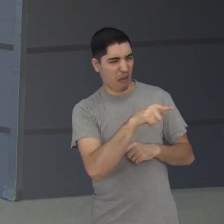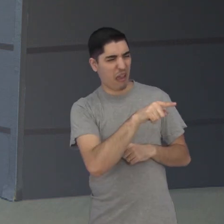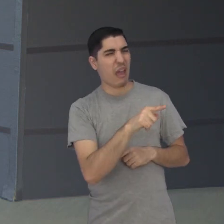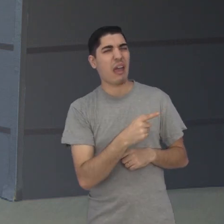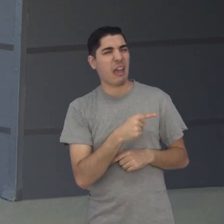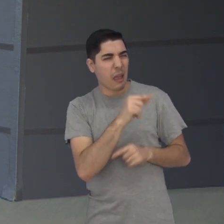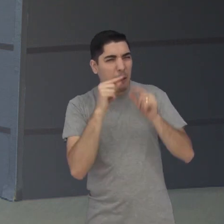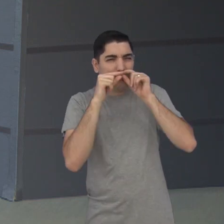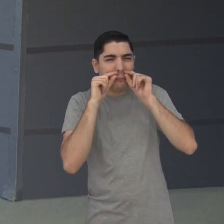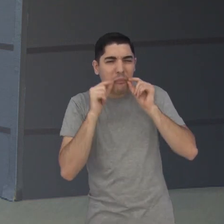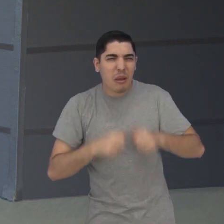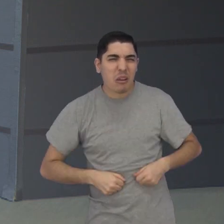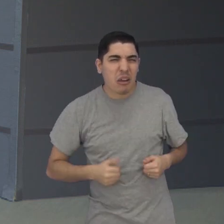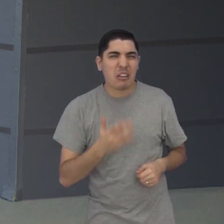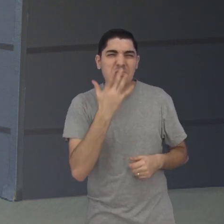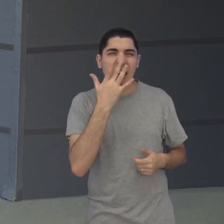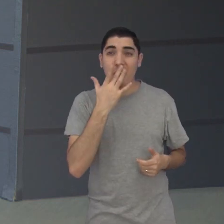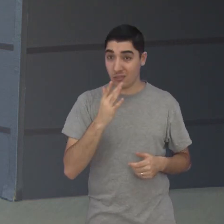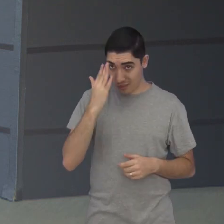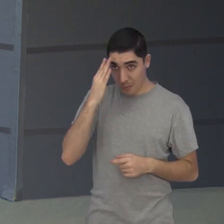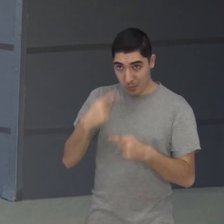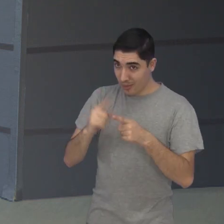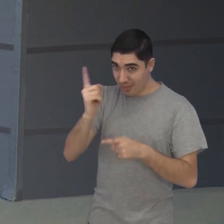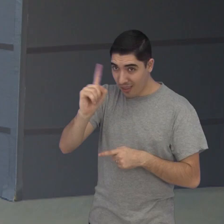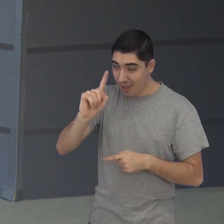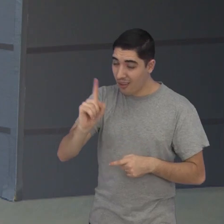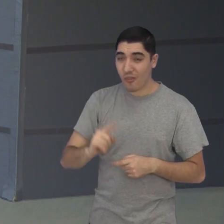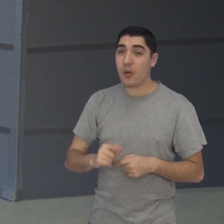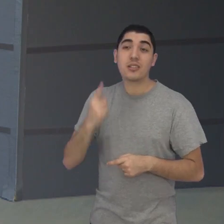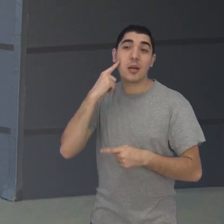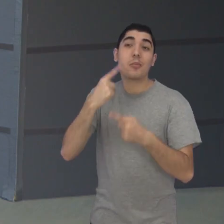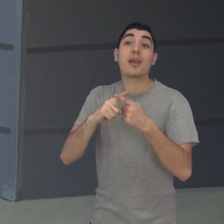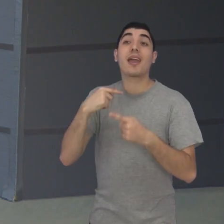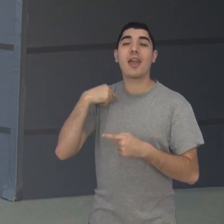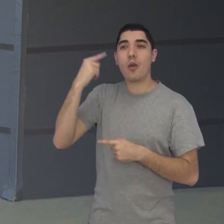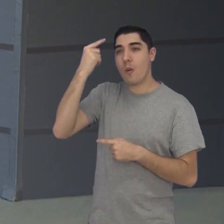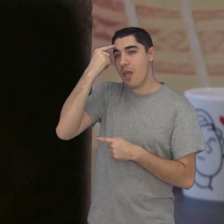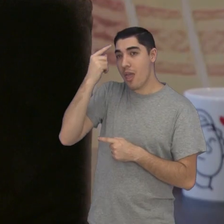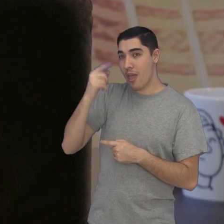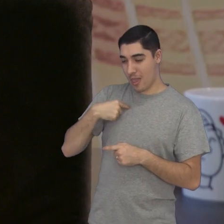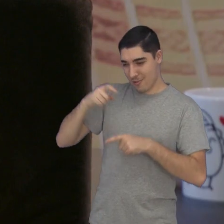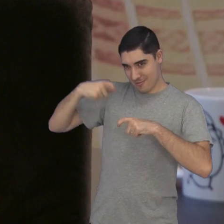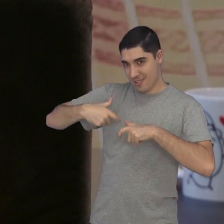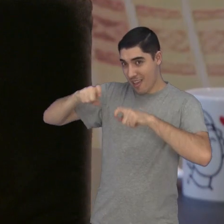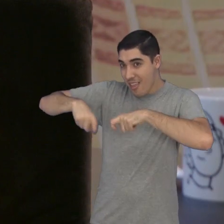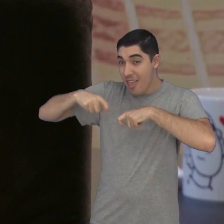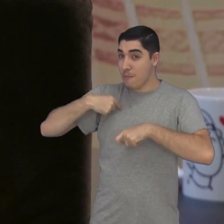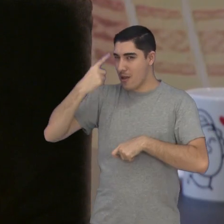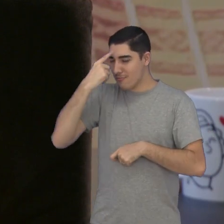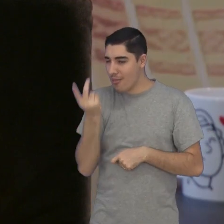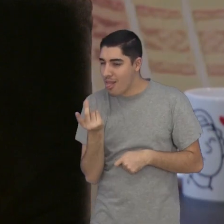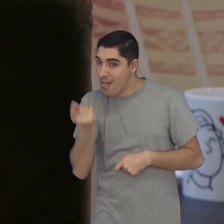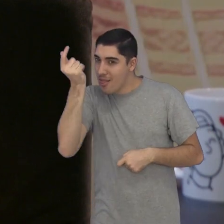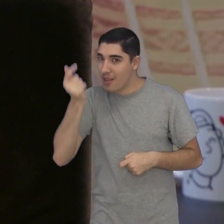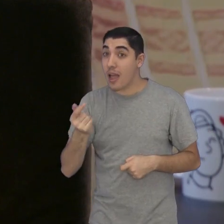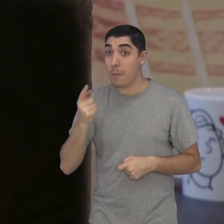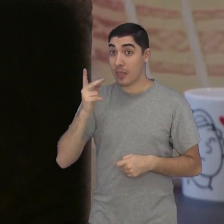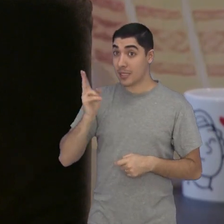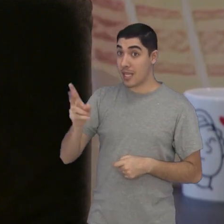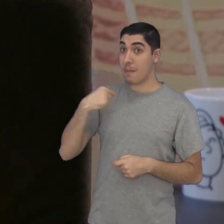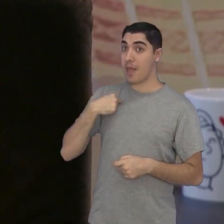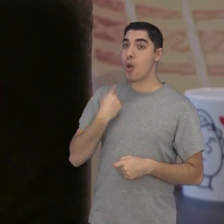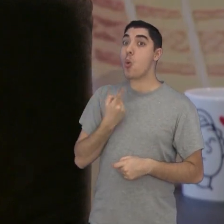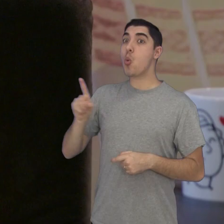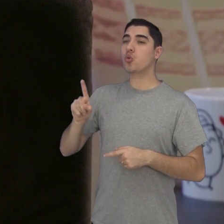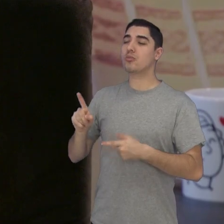zoeira? Mano, o que você tá falando de Não, Mazzaropi? sabe por que não? Porque é aquela sacada do caipira também, né? A última